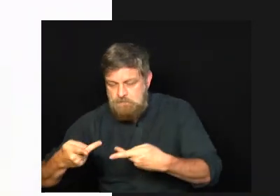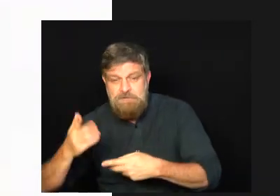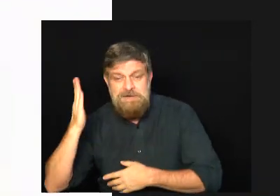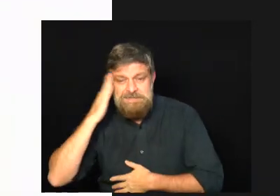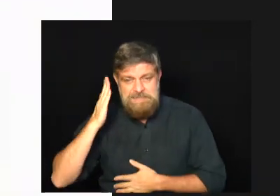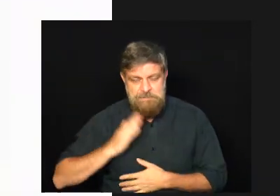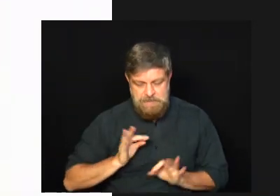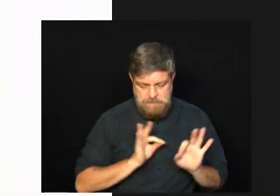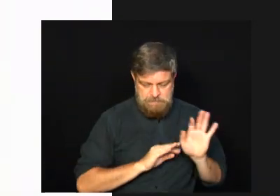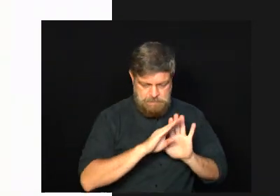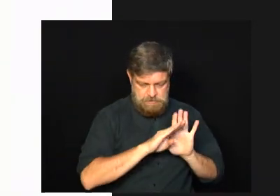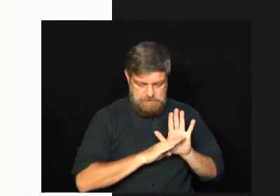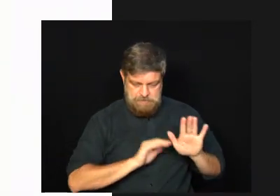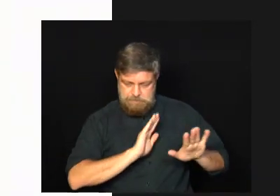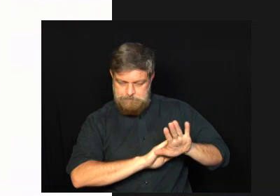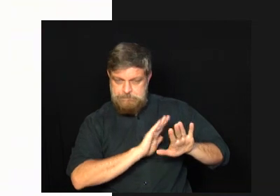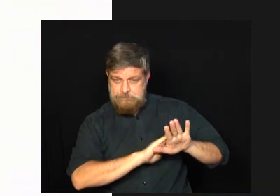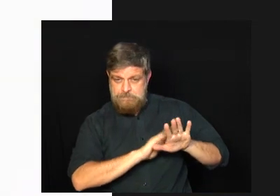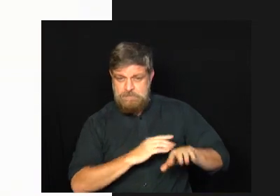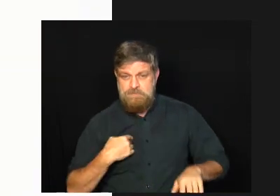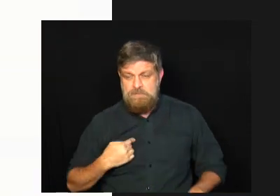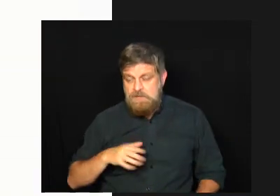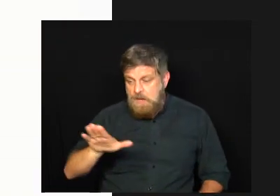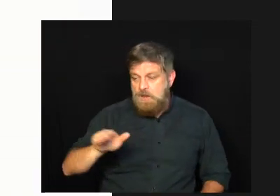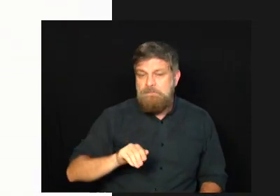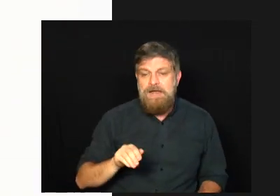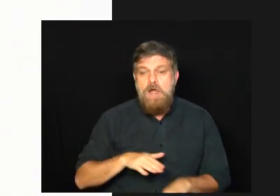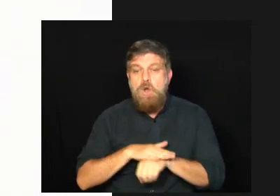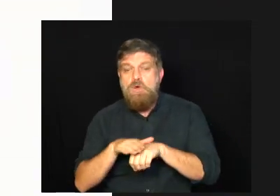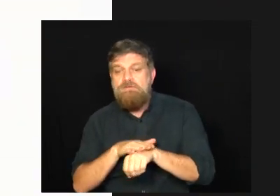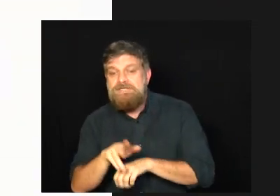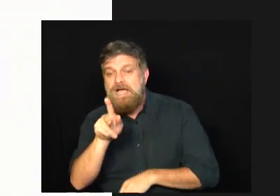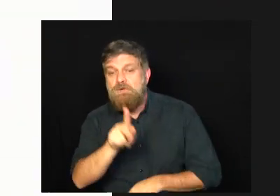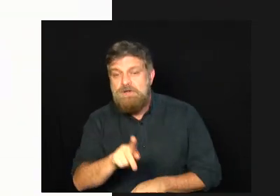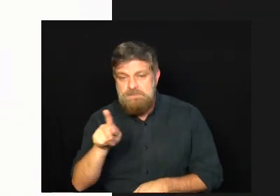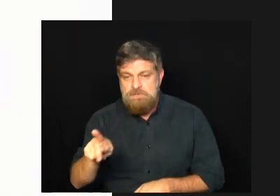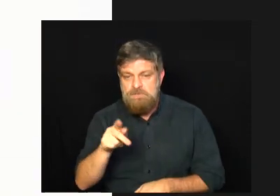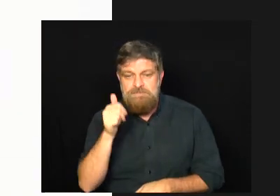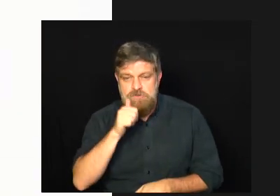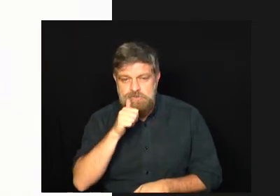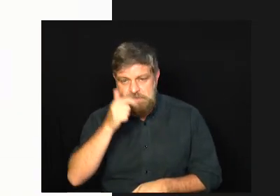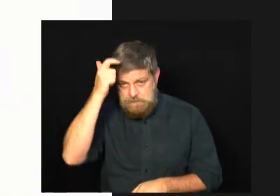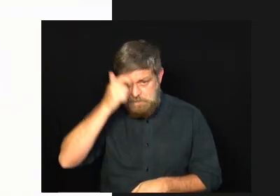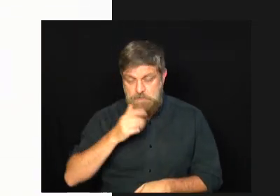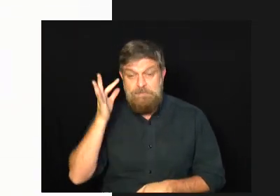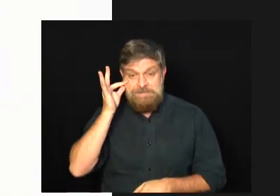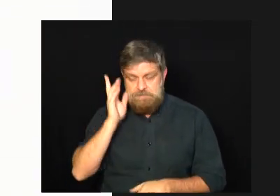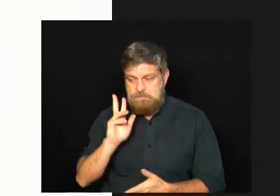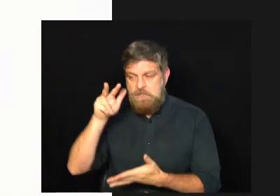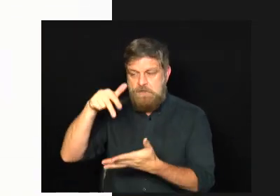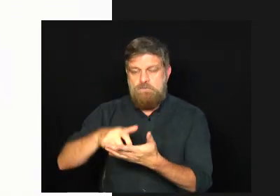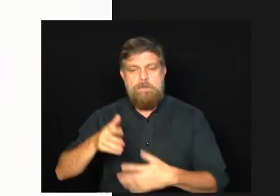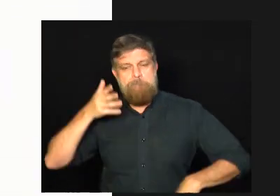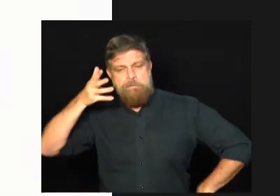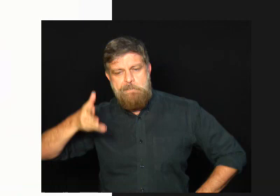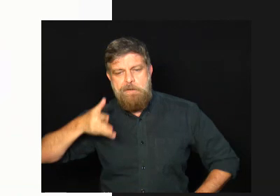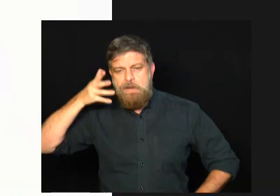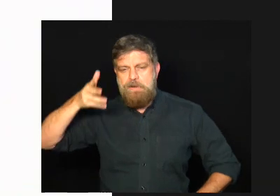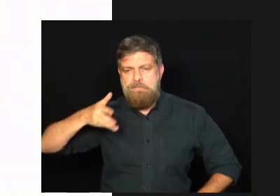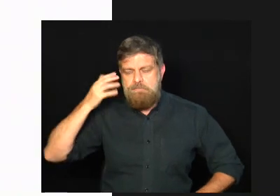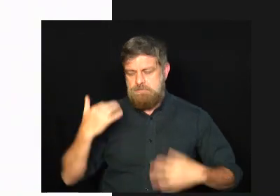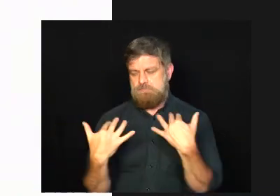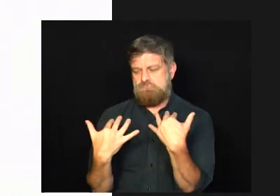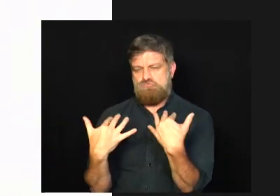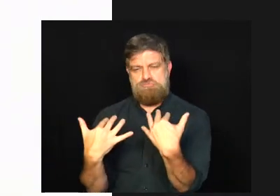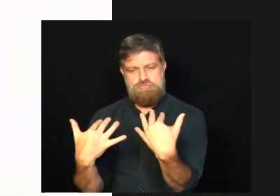meu projeto, para falar para as professoras da FUMEC. Eu fui e fiz uma palestra para as